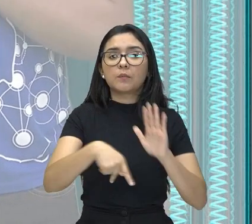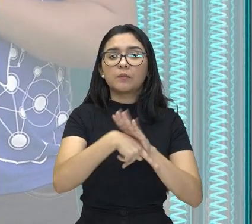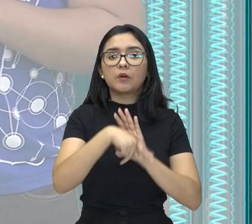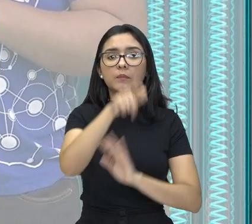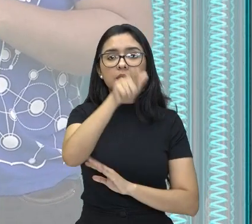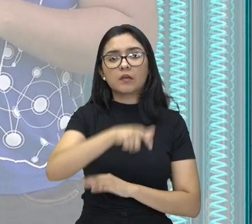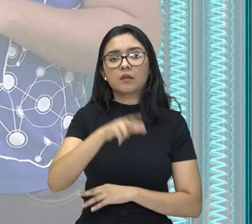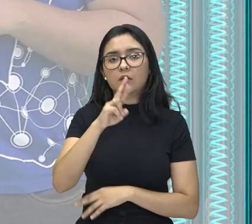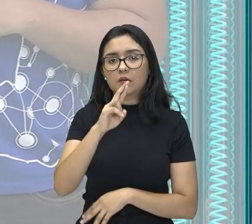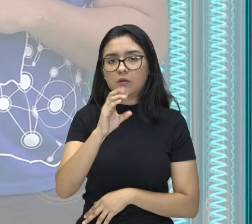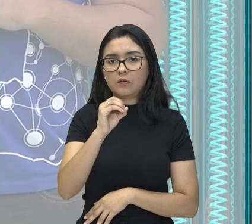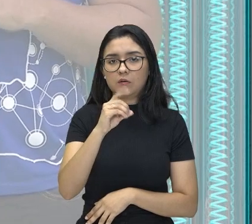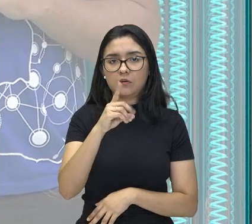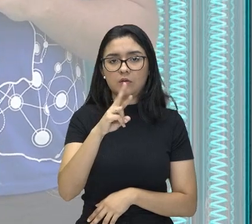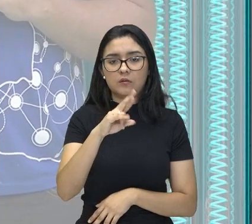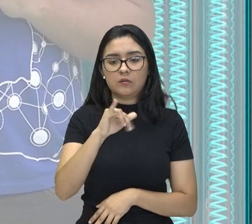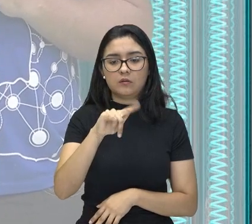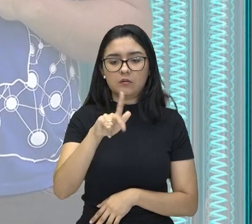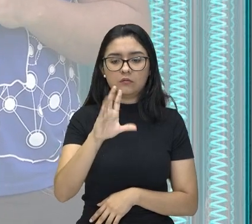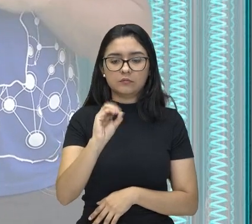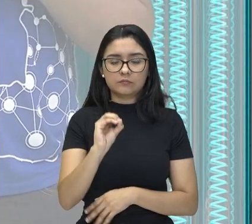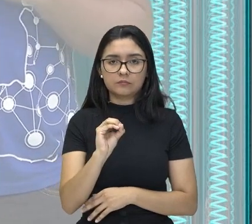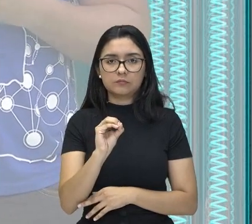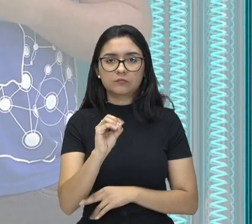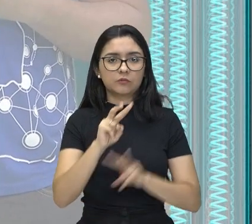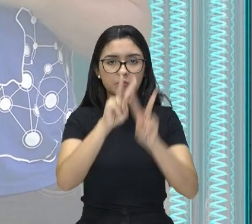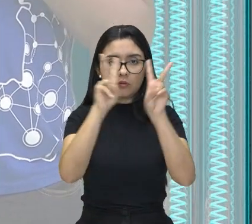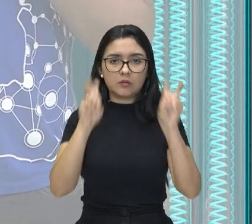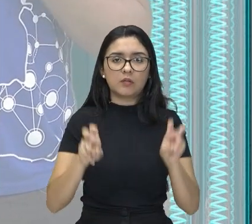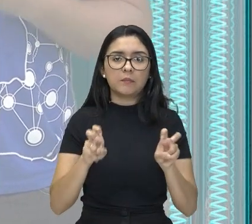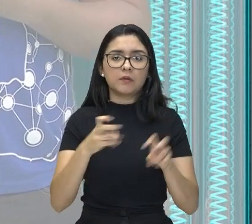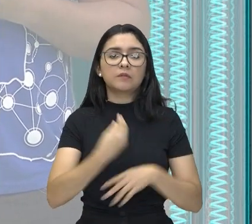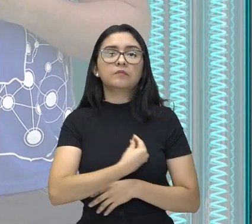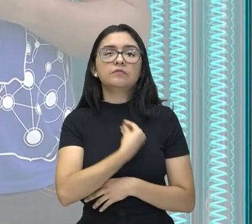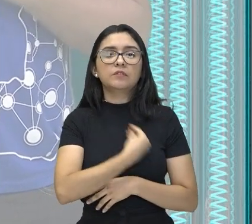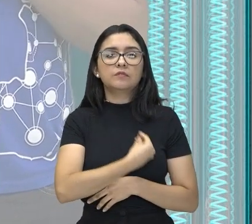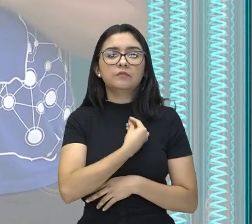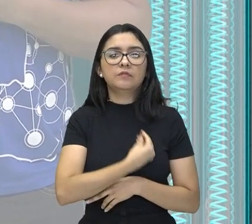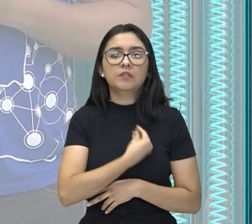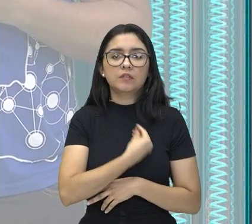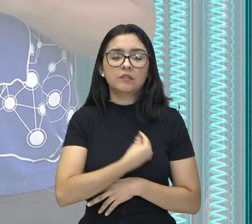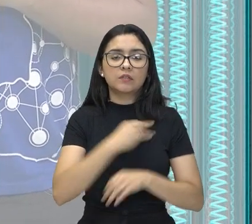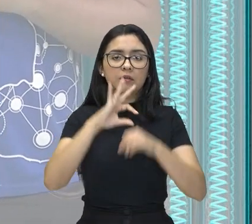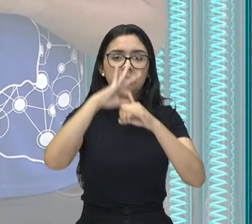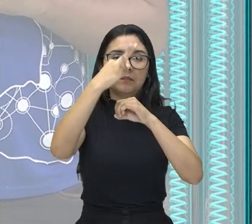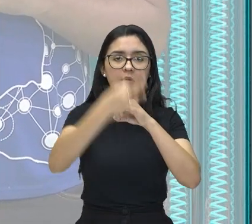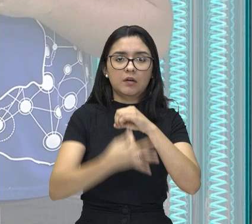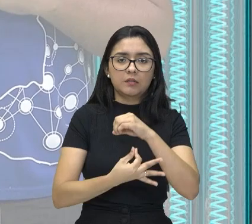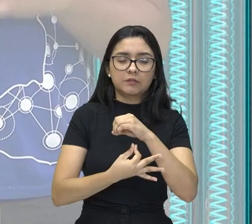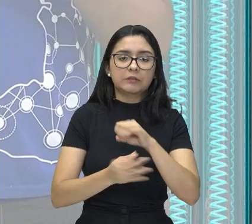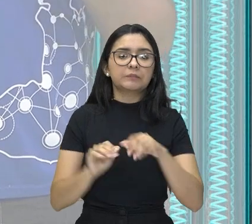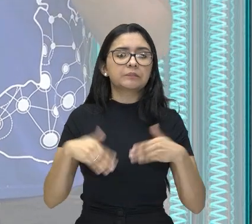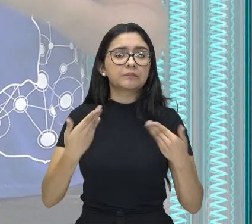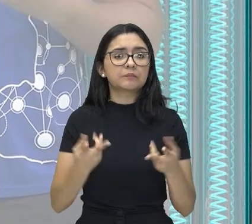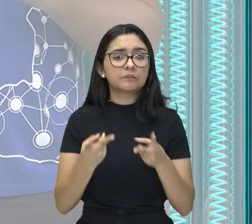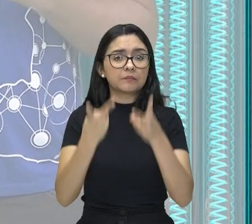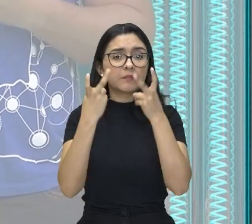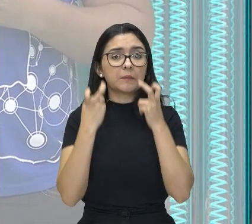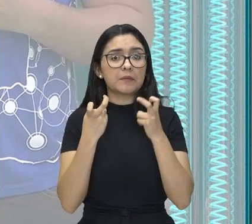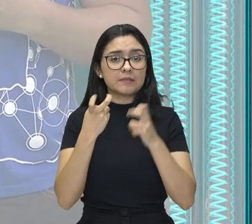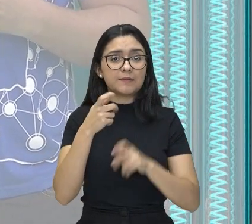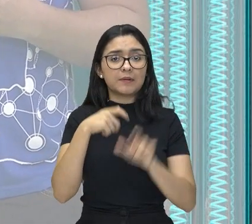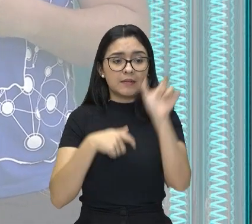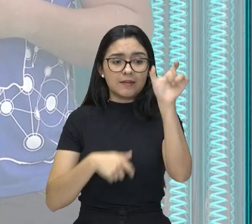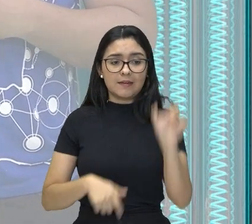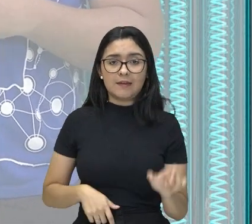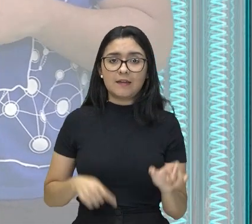Rodrigo, certo, sobre a colonização de Marte? Qual é a opinião dele? Perceba que ele vai expor a